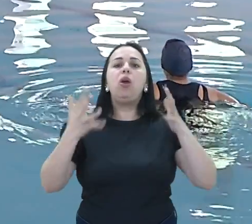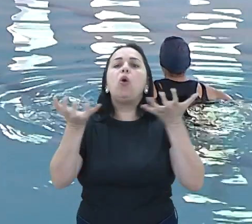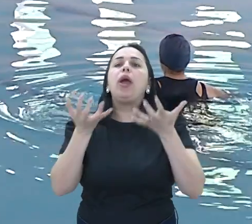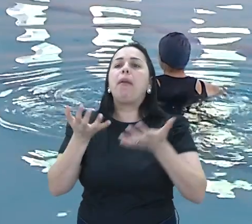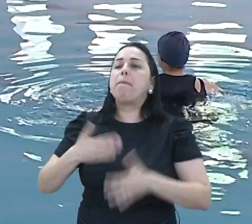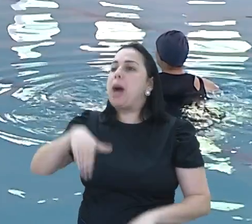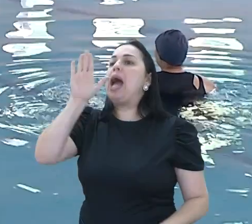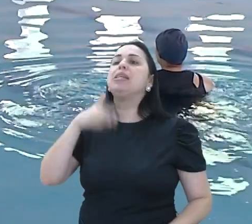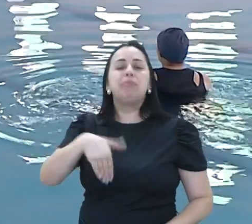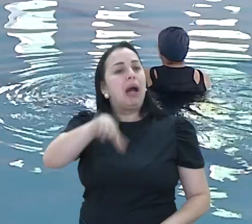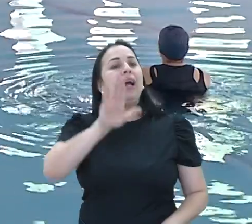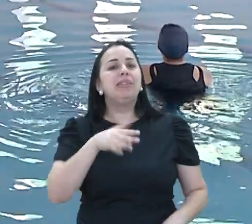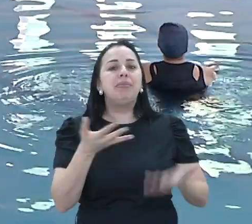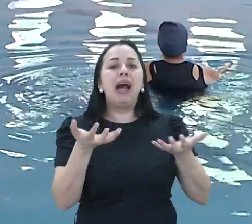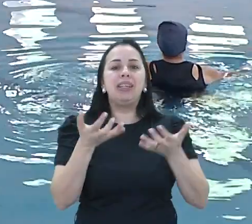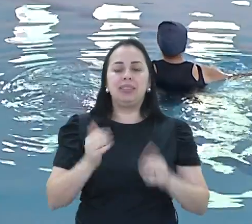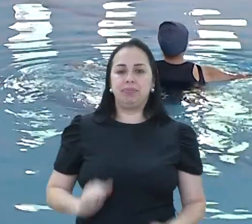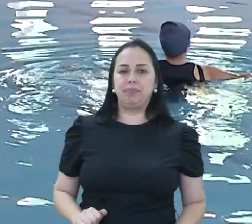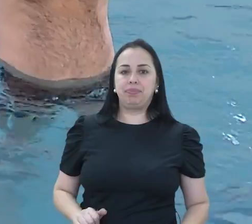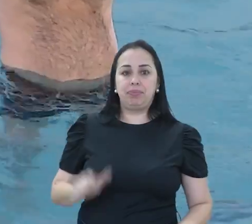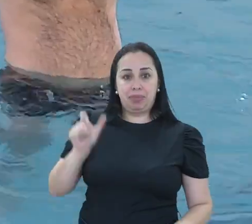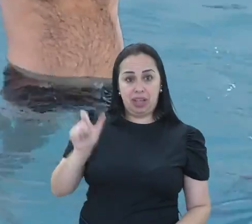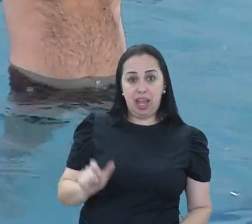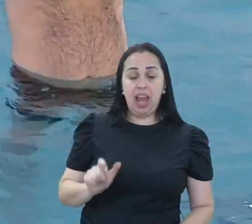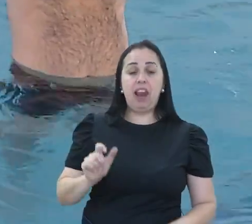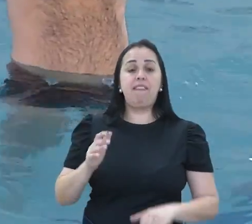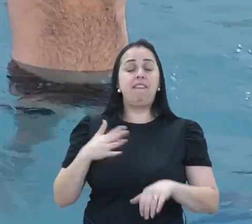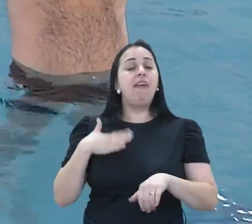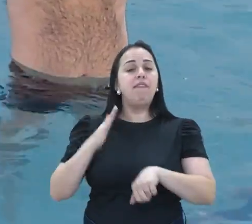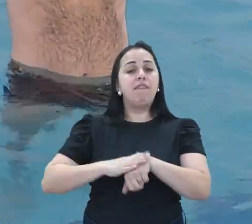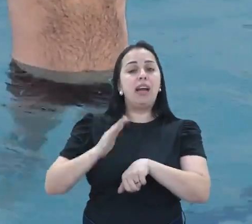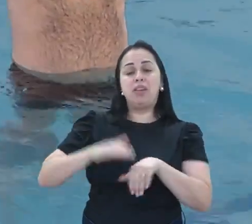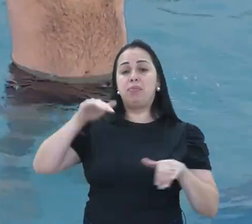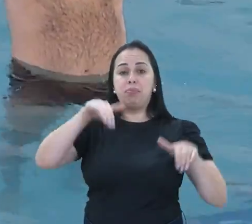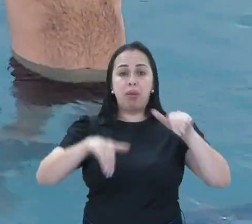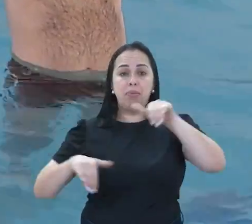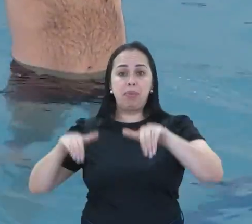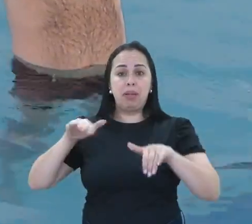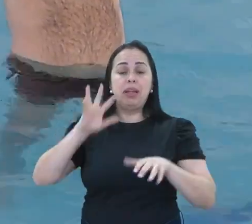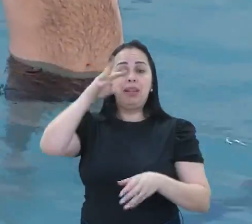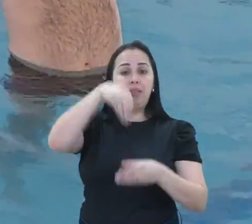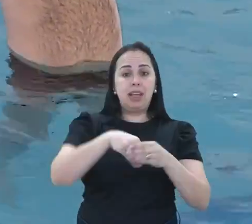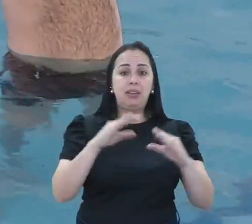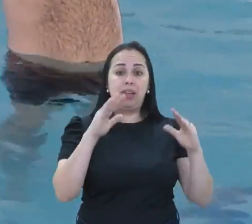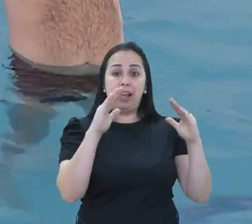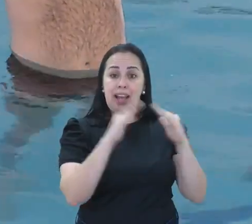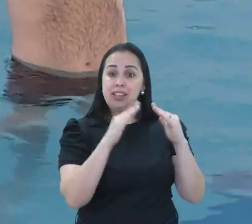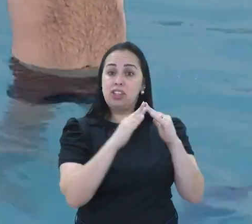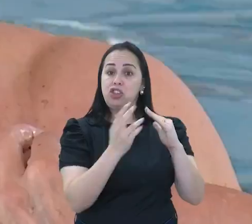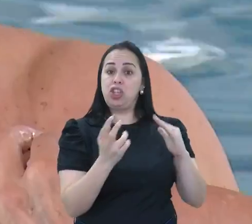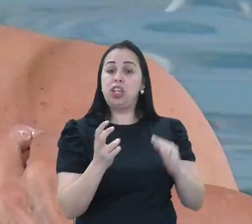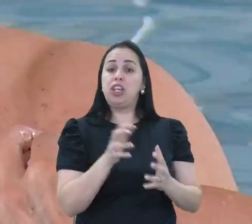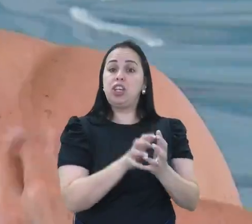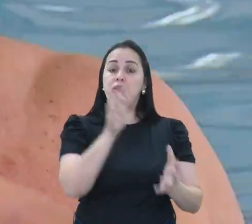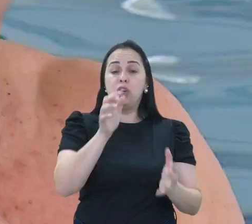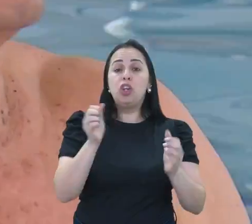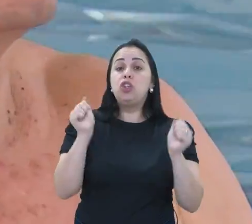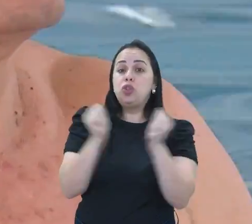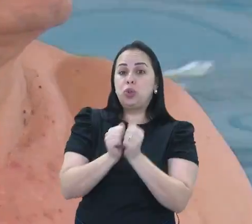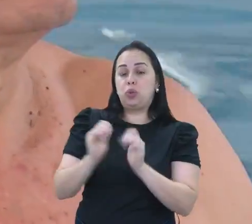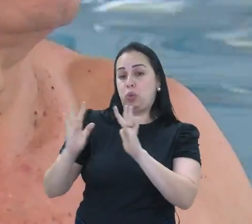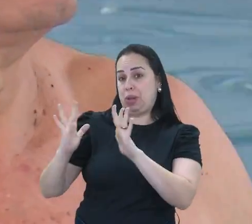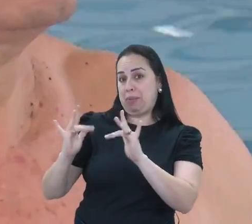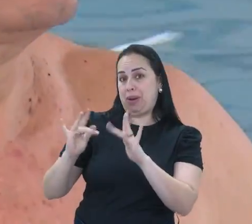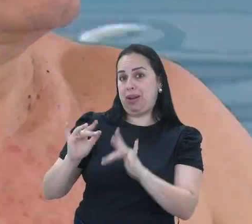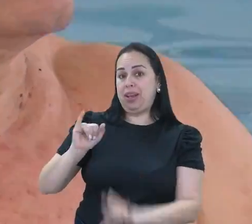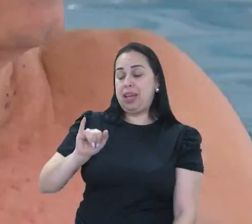mais benefício para a gente. Ela pratica hidromassagem e outras atividades no centro de convivência para idosos junto